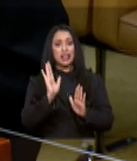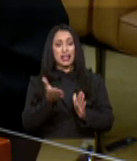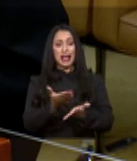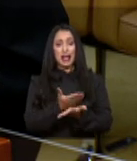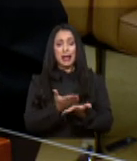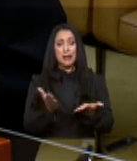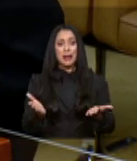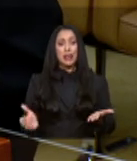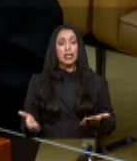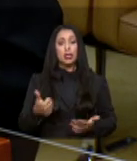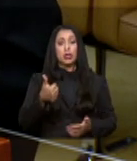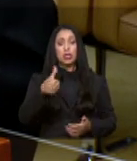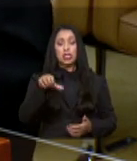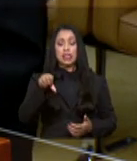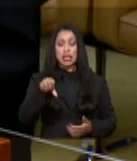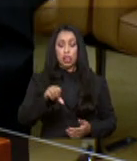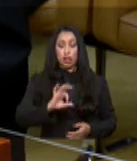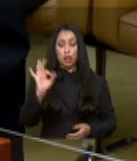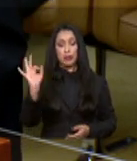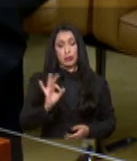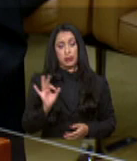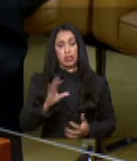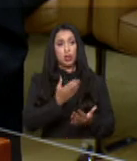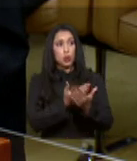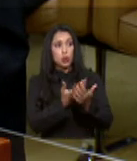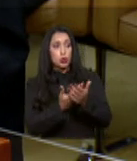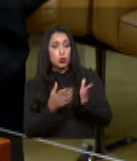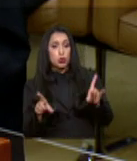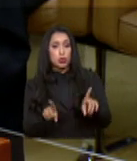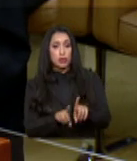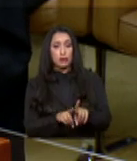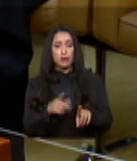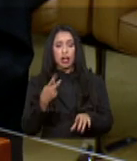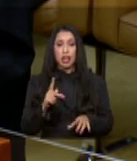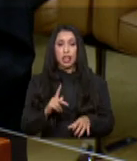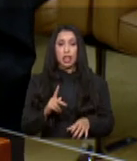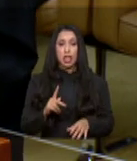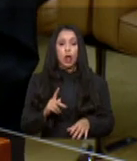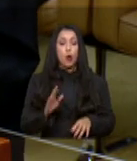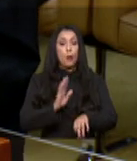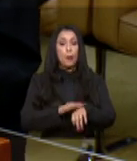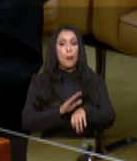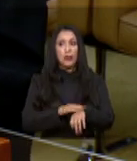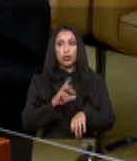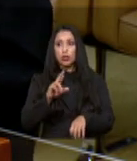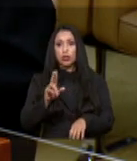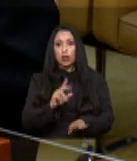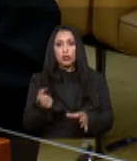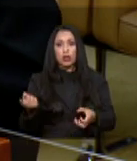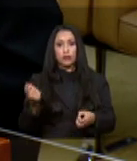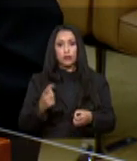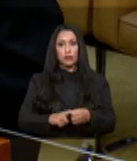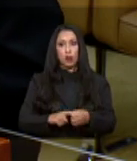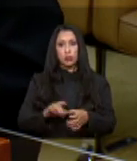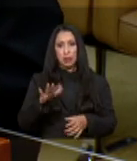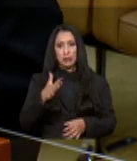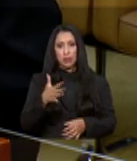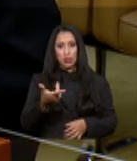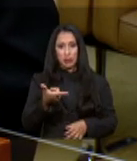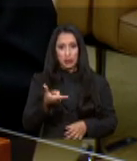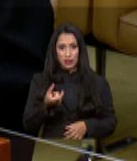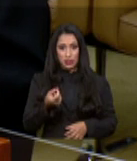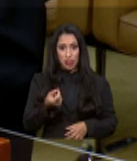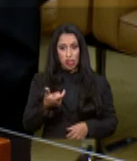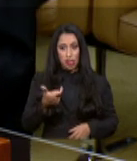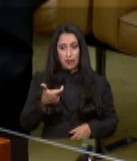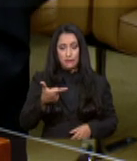19%. Estudos também dizem que este ponto de não retorno varia entre algo em torno de 20%